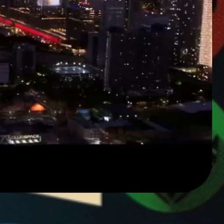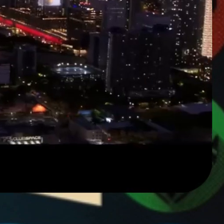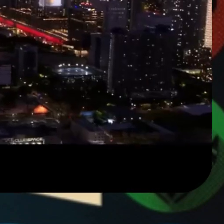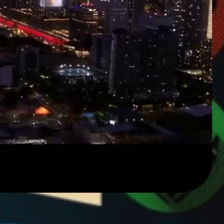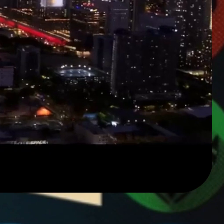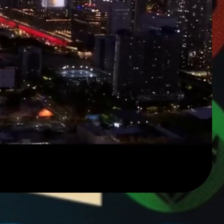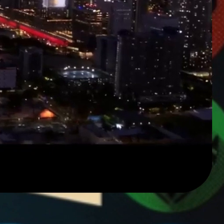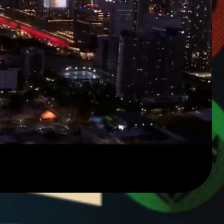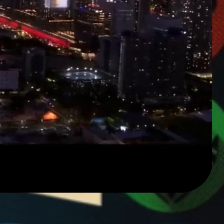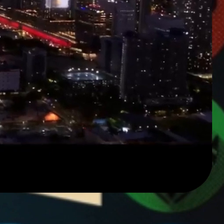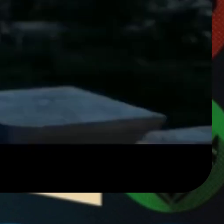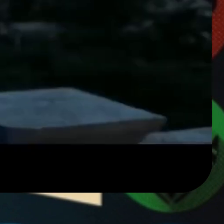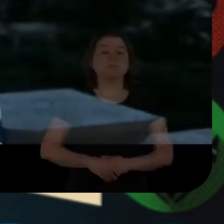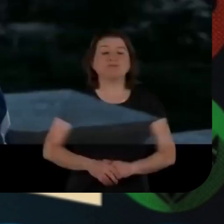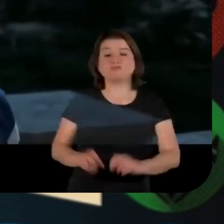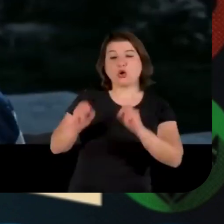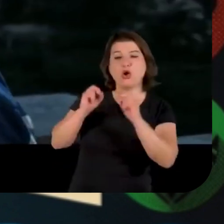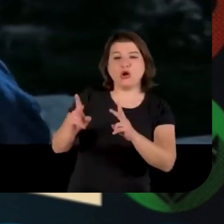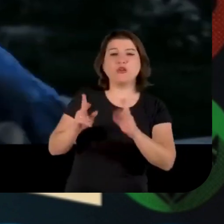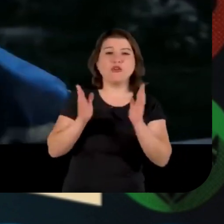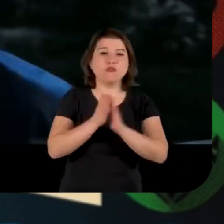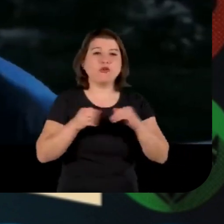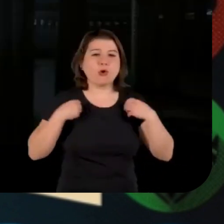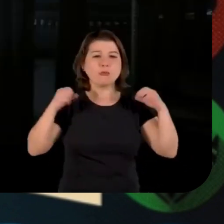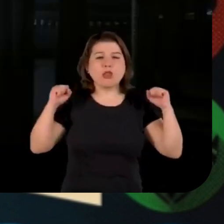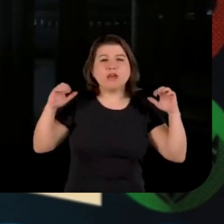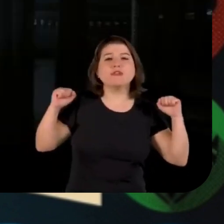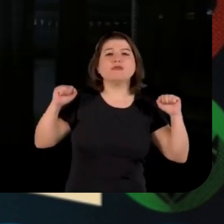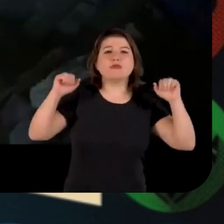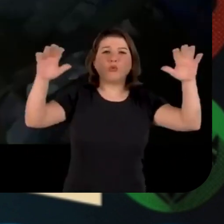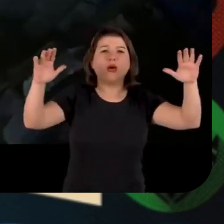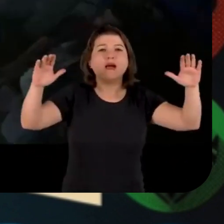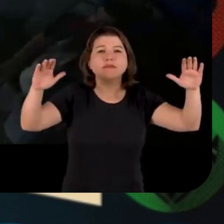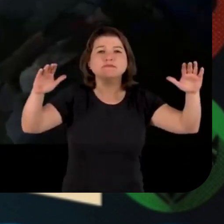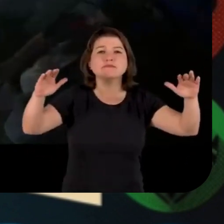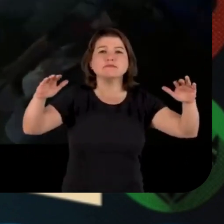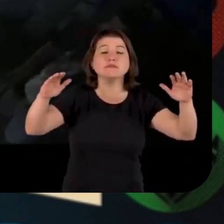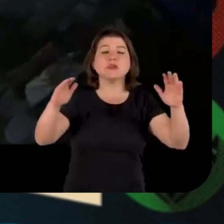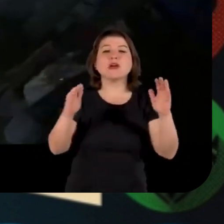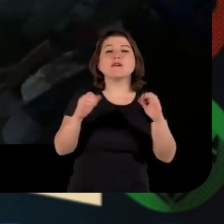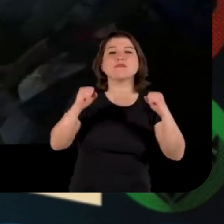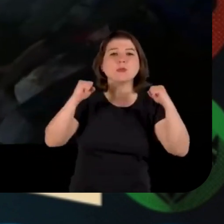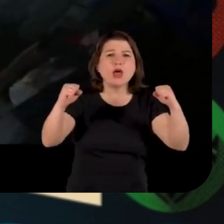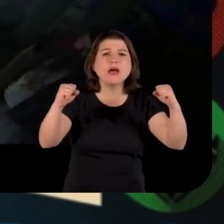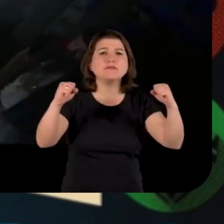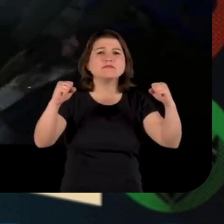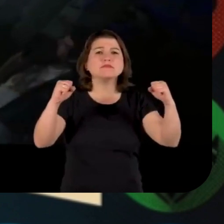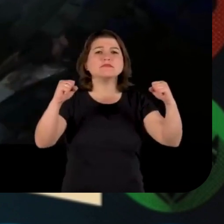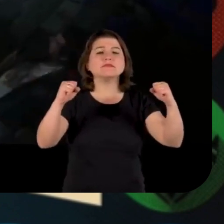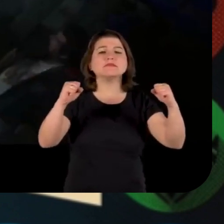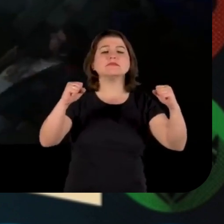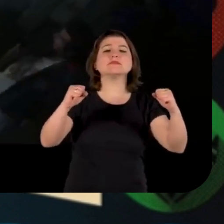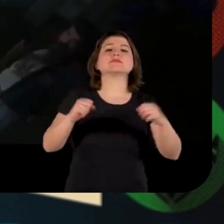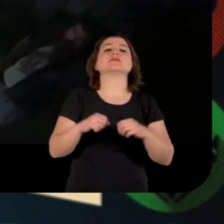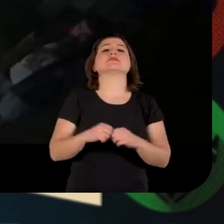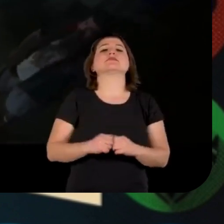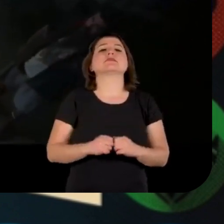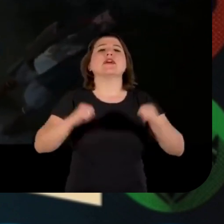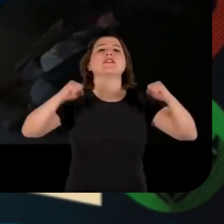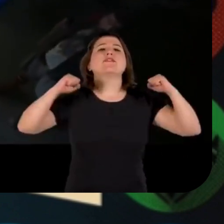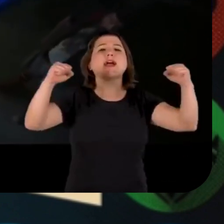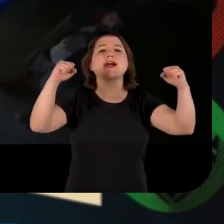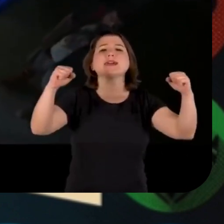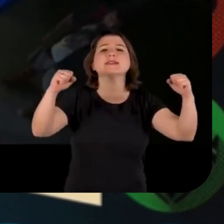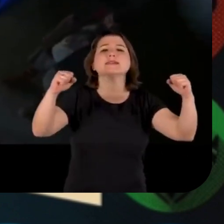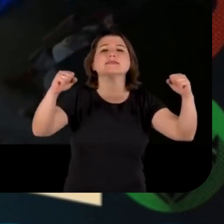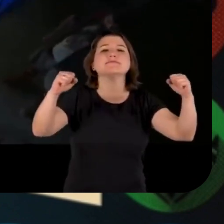muito o vilão do Homem de Ferro 1, que é uma armadura mais robusta, que é o cara mais evoluído, com mais diretriz, assim, um cara